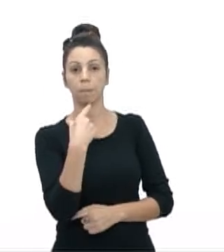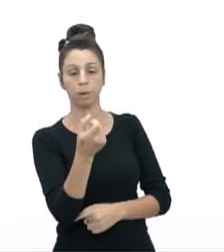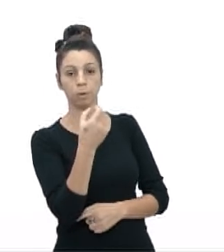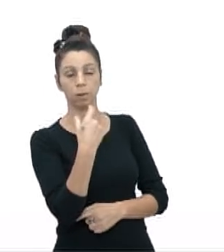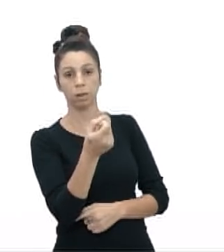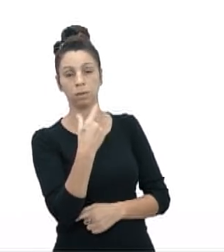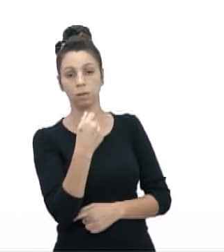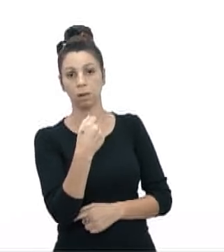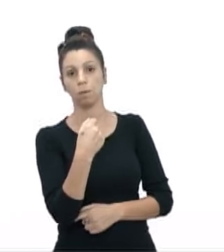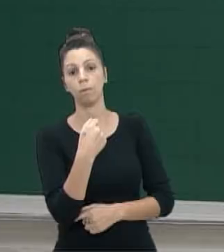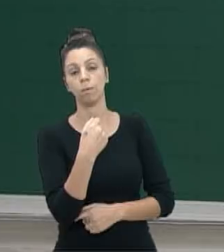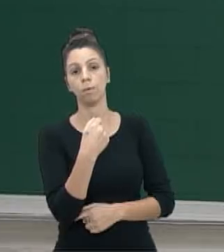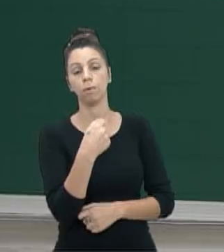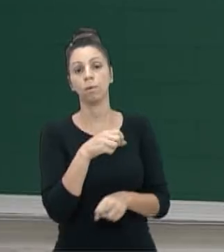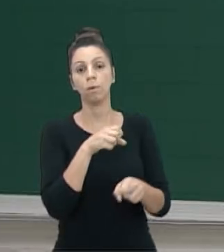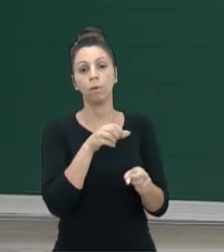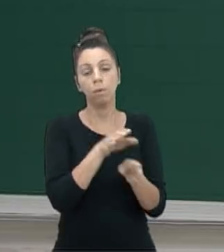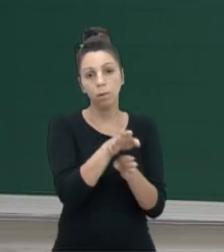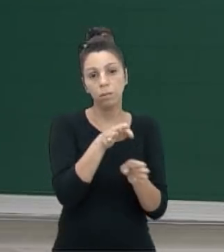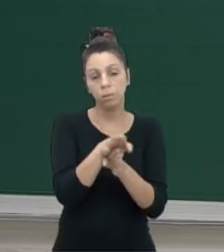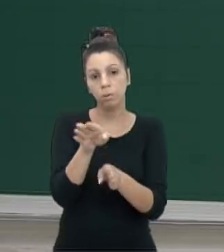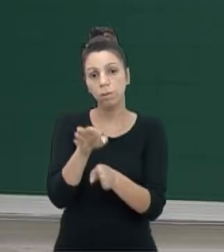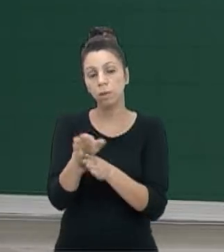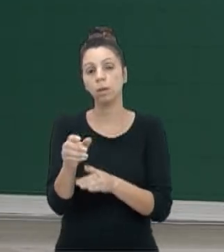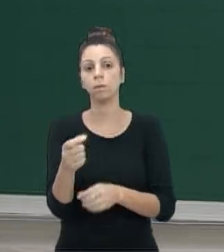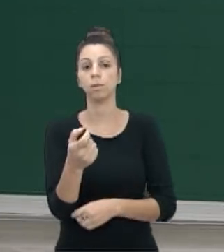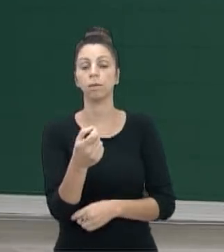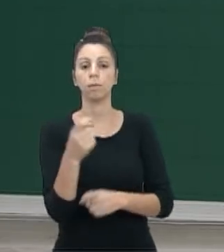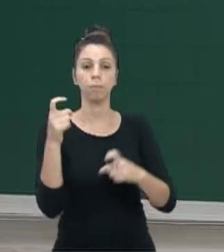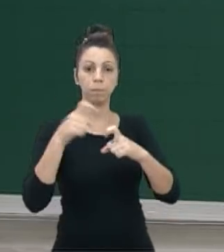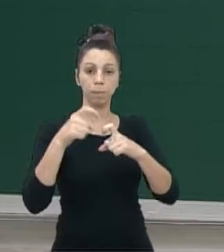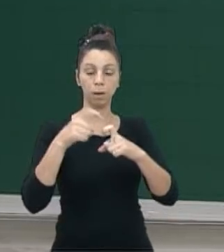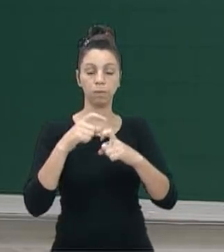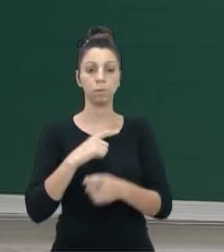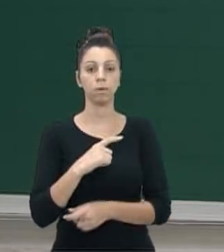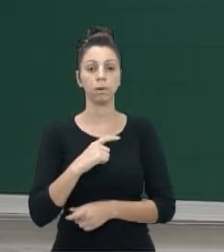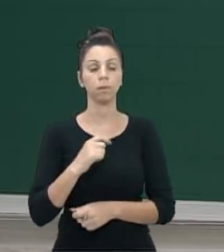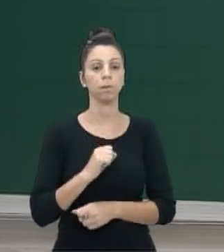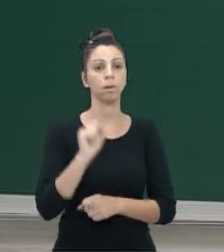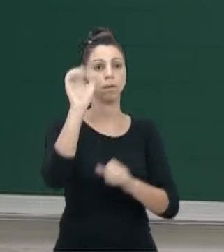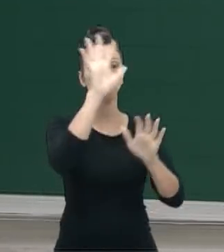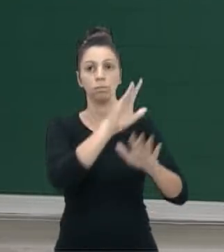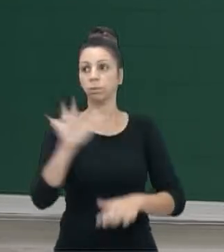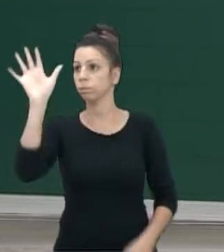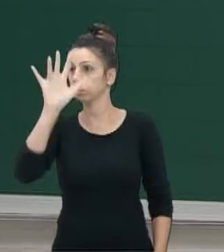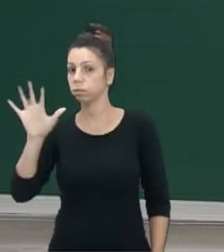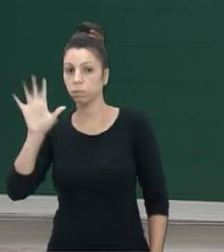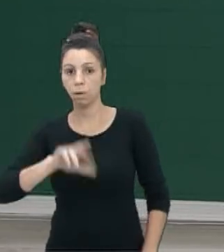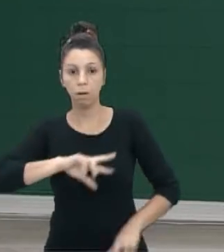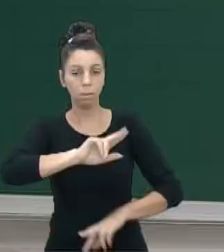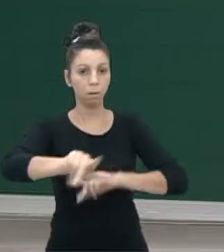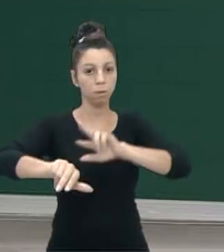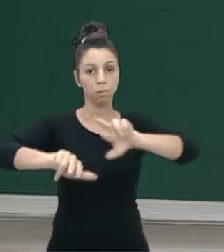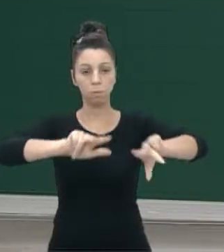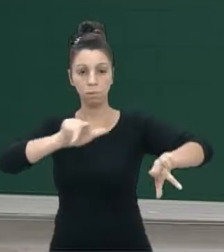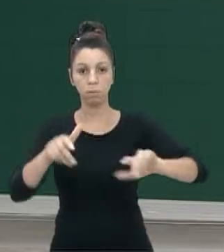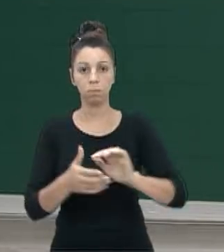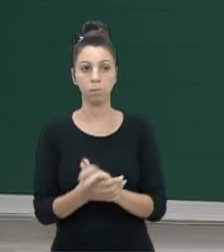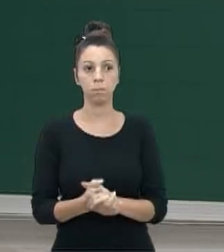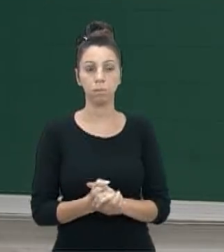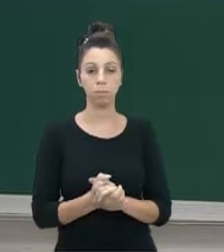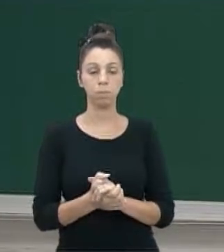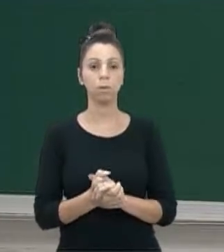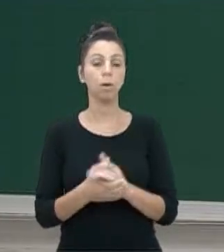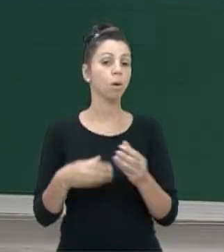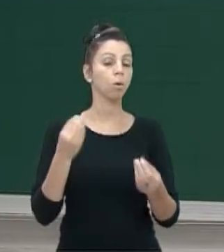orientação médica e vários desenhos ali. Então, a gente tem vários ícones representativos da questão